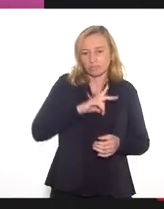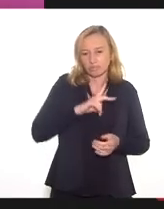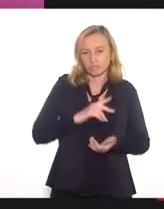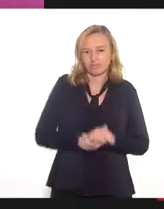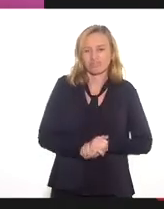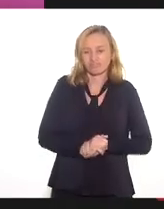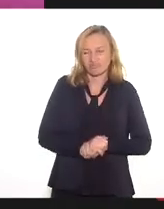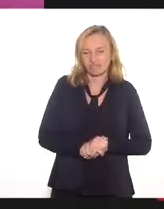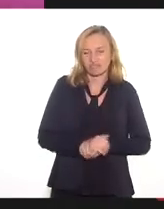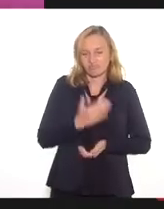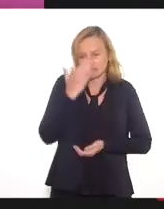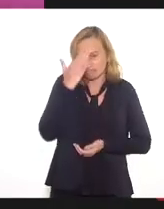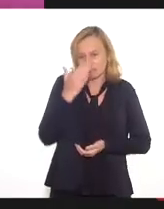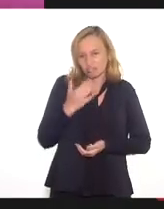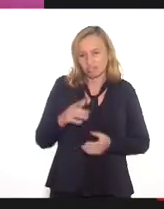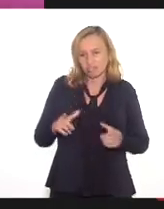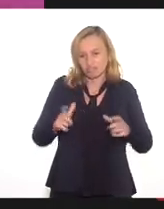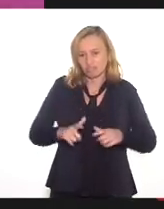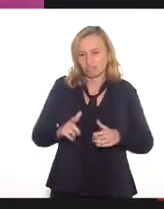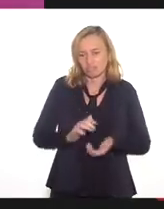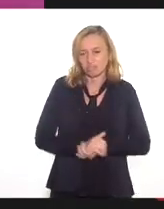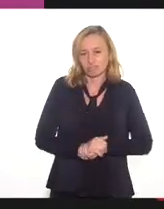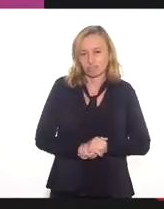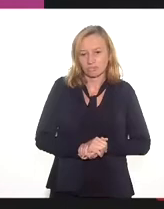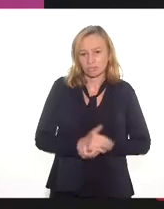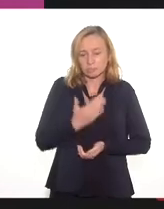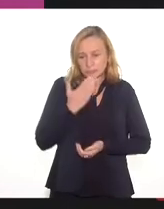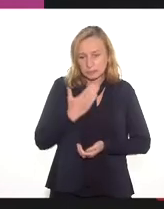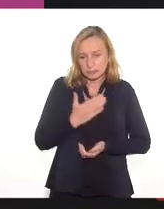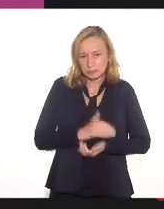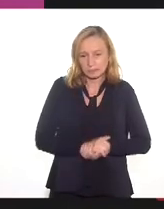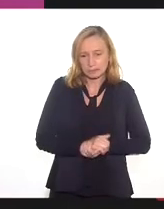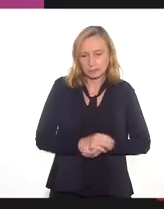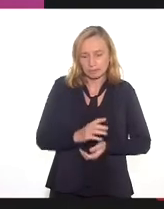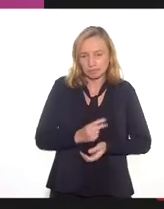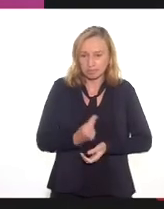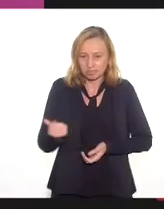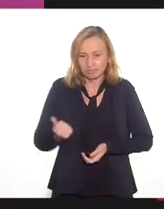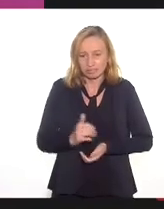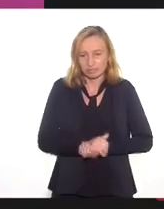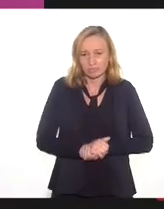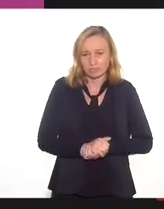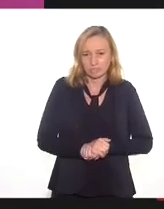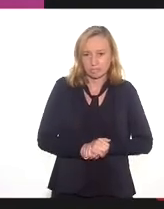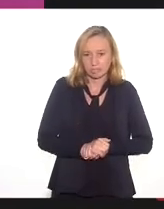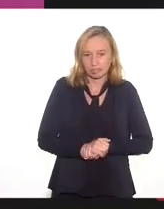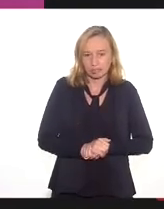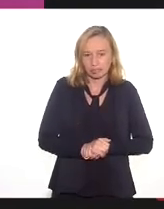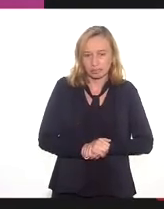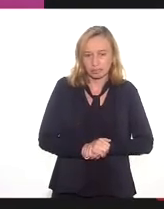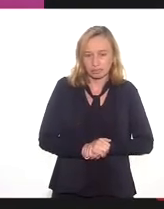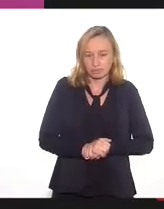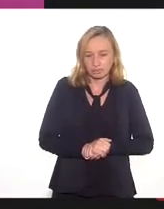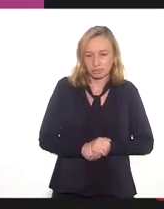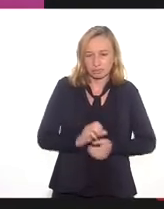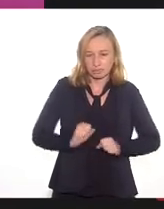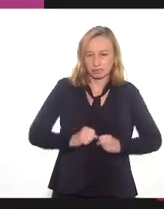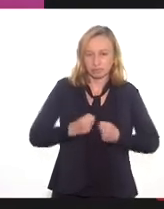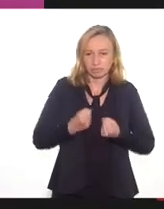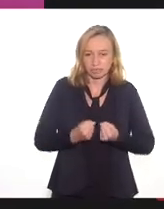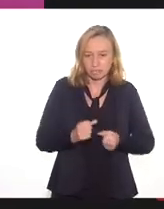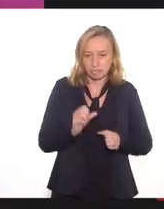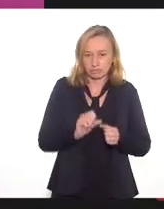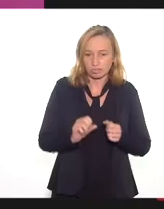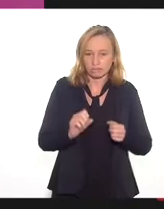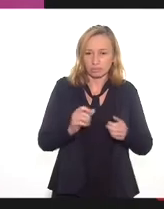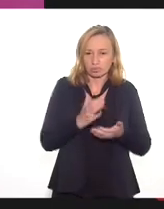muito obrigado pelo espaço e eu vou pedir para me retirar porque a gente vai tentar justamente fazer